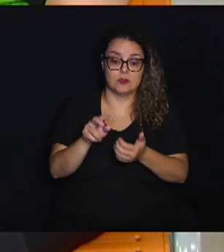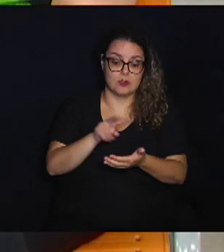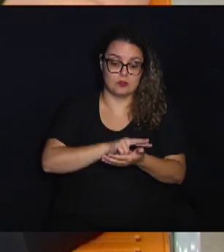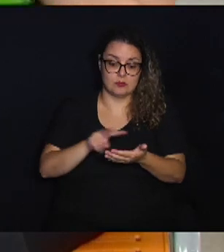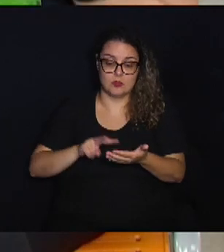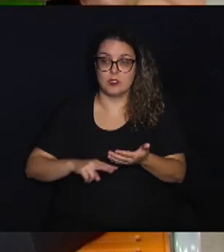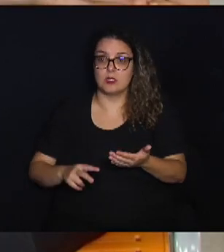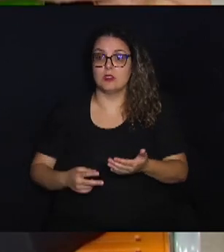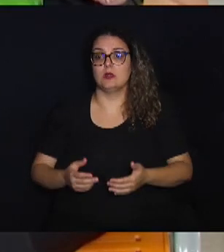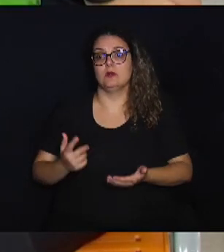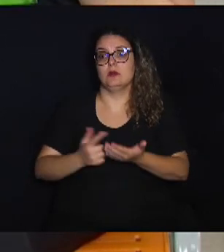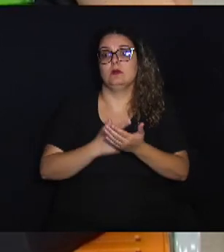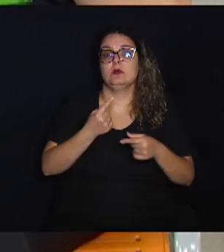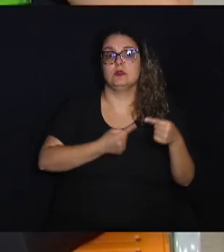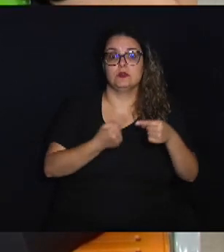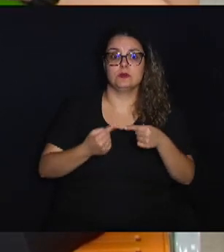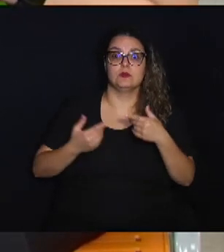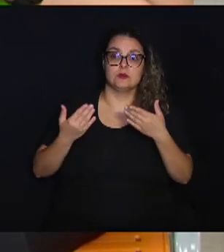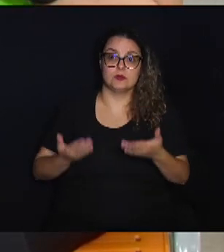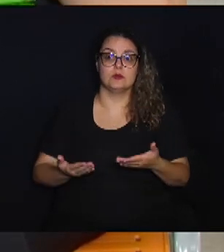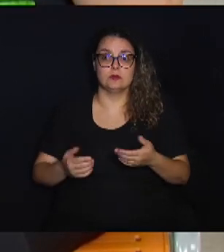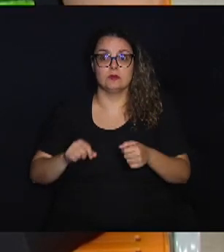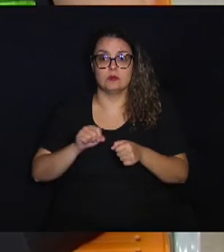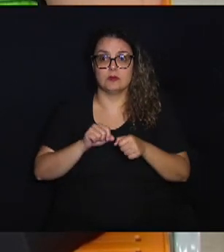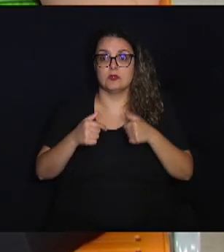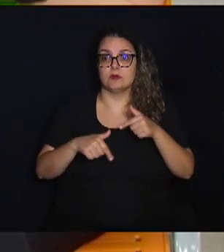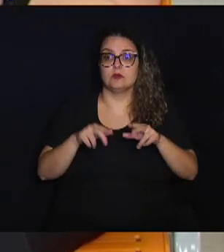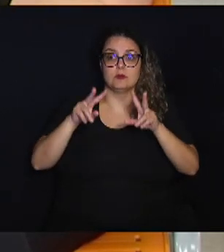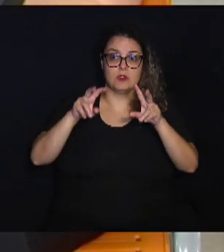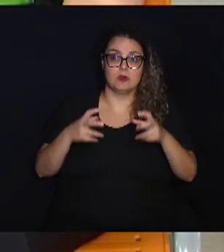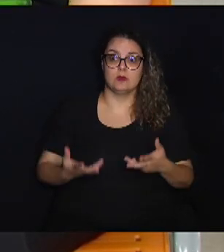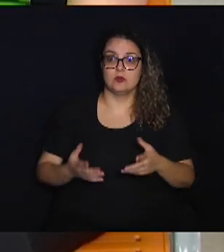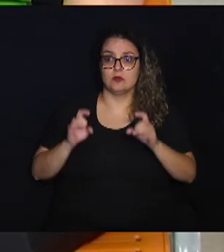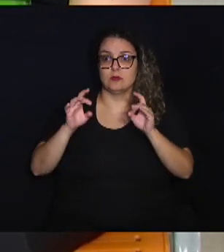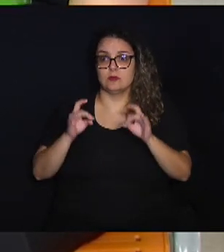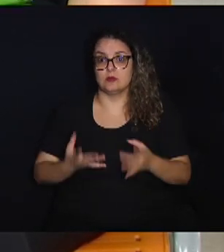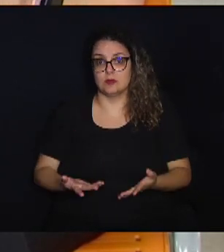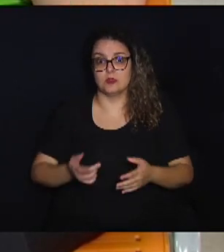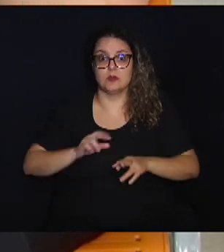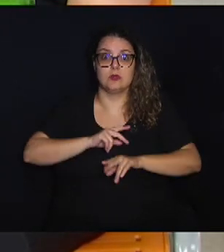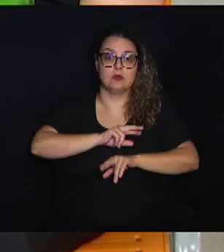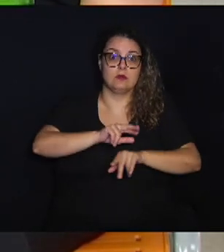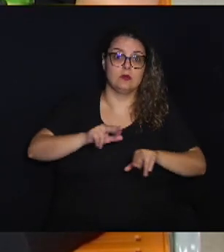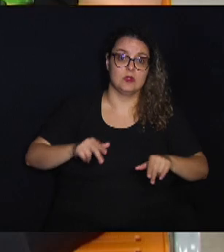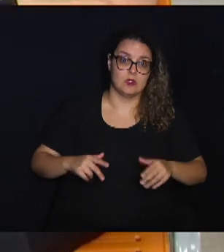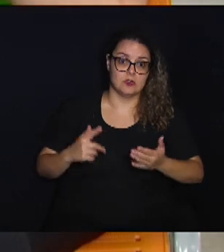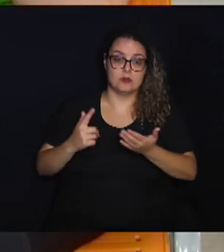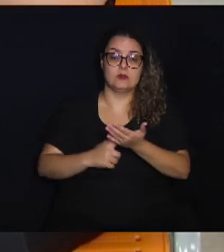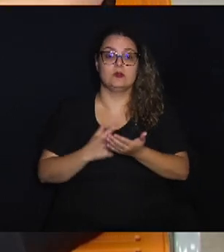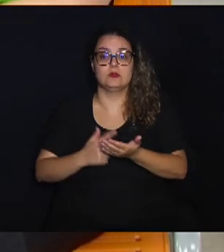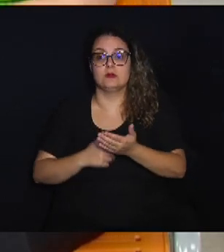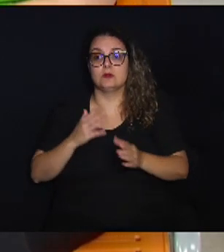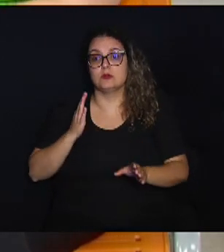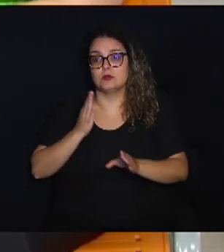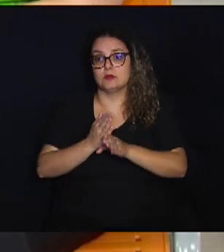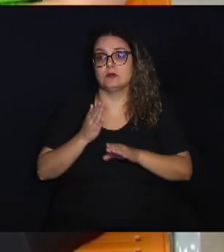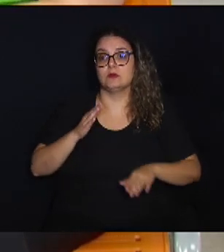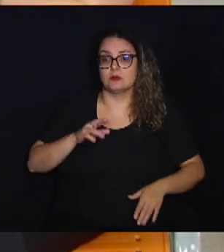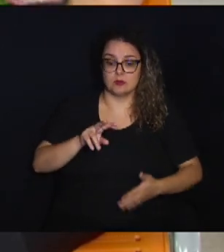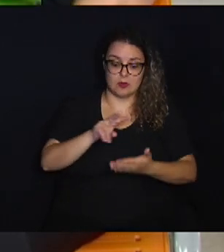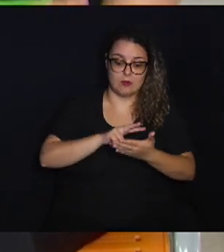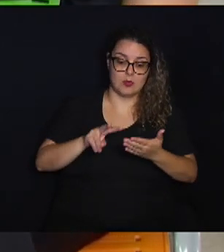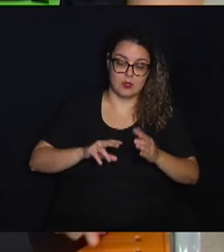livro em comum, para fazer um trabalho com um tema específico e trabalham então diversos livros, se encontram muitas vezes ou para ler o